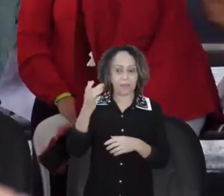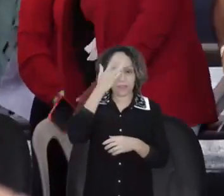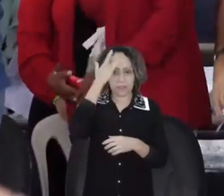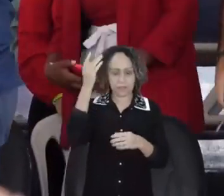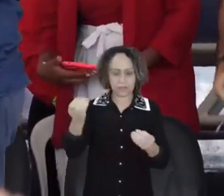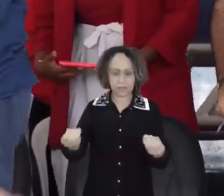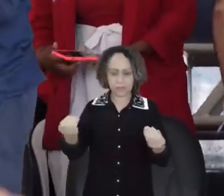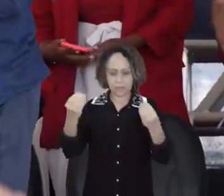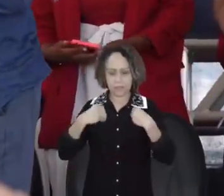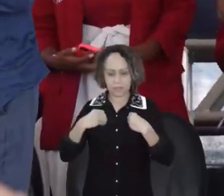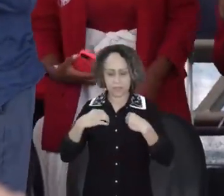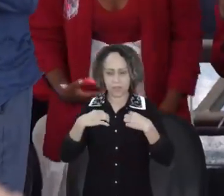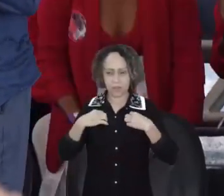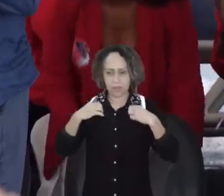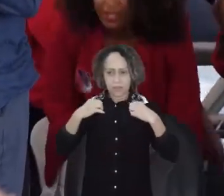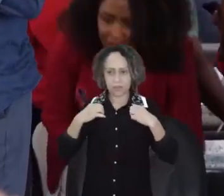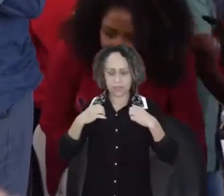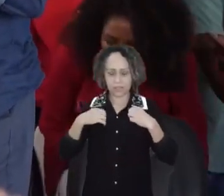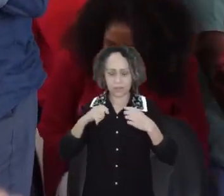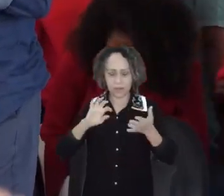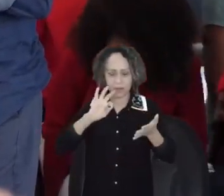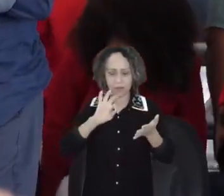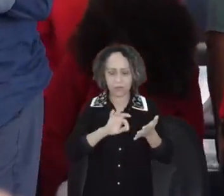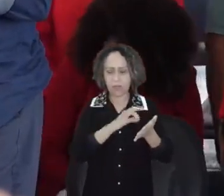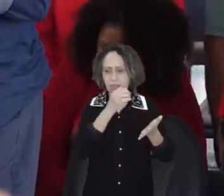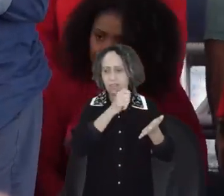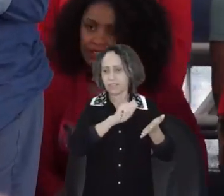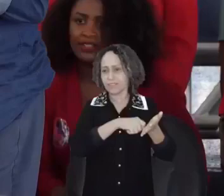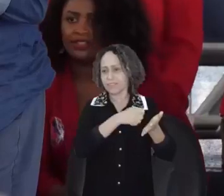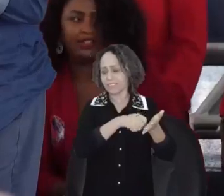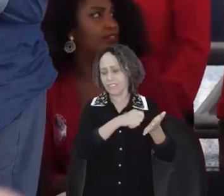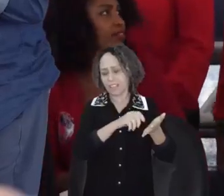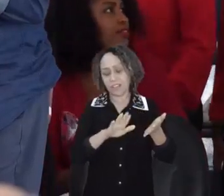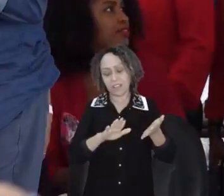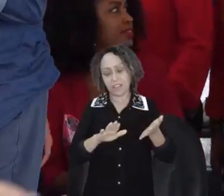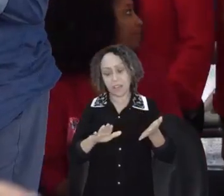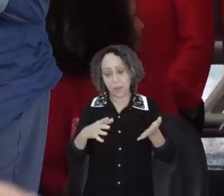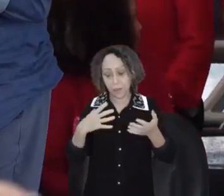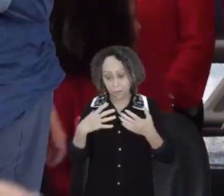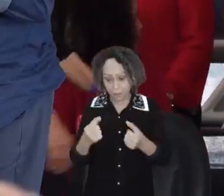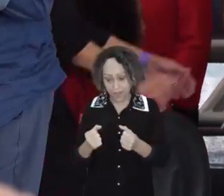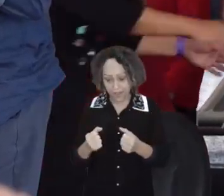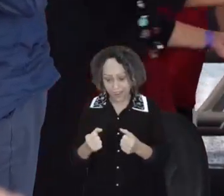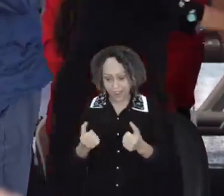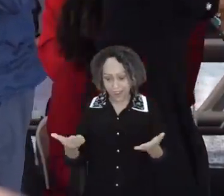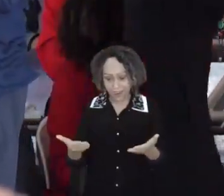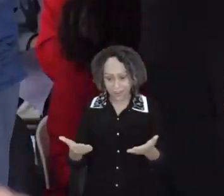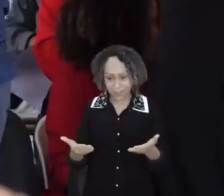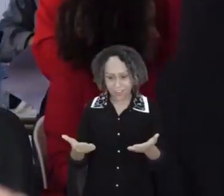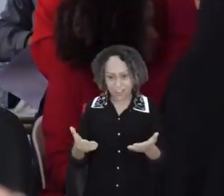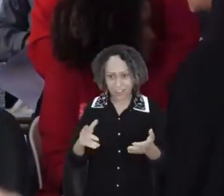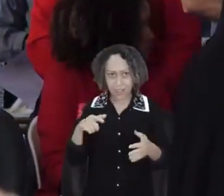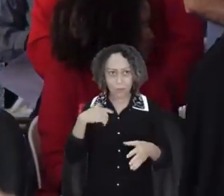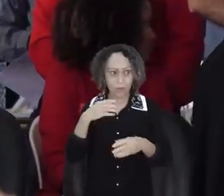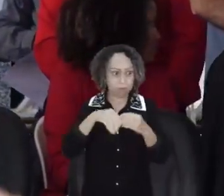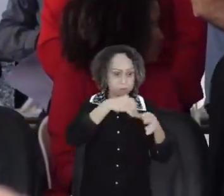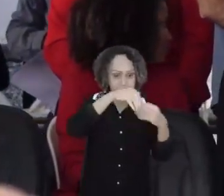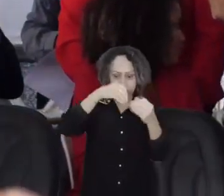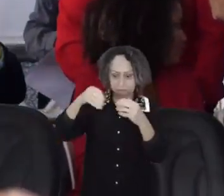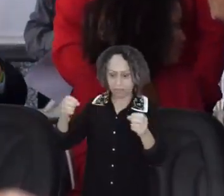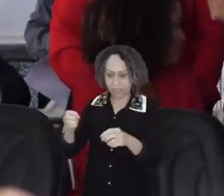quando terminar isso aqui vira uma muvuca e quem jogou as coisas daqui vai perder. É importante recolher